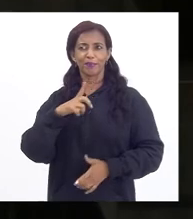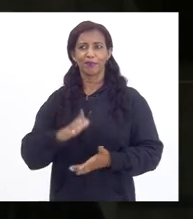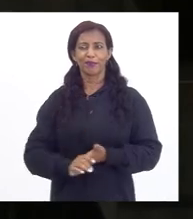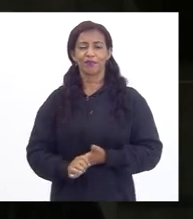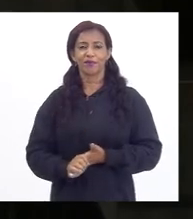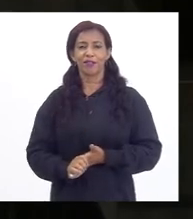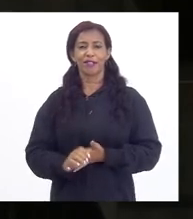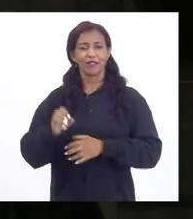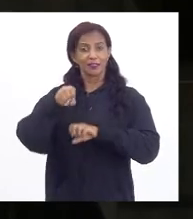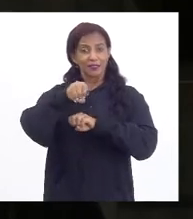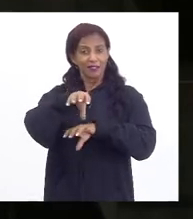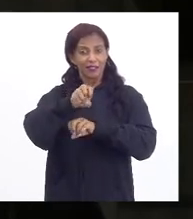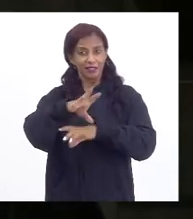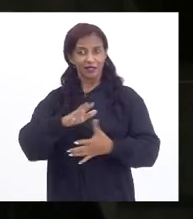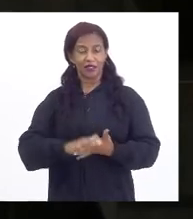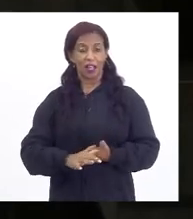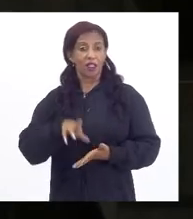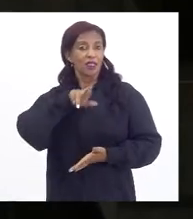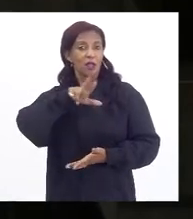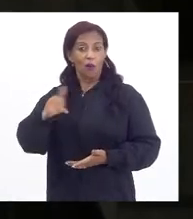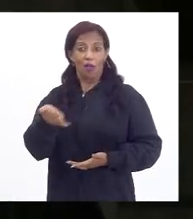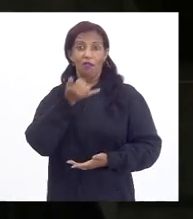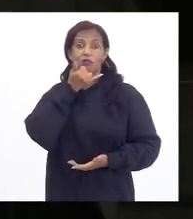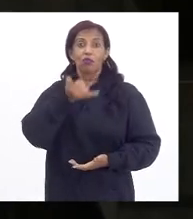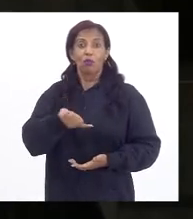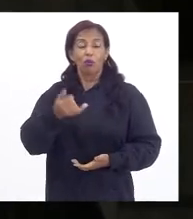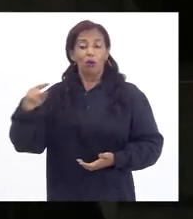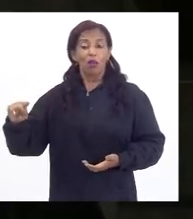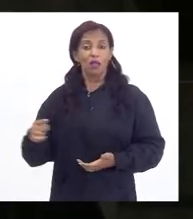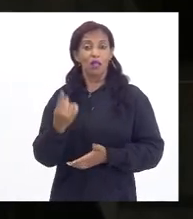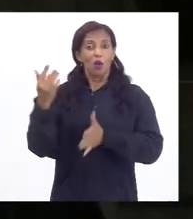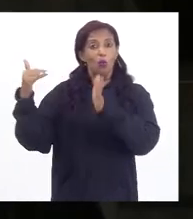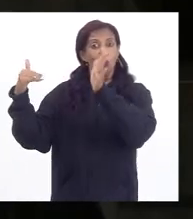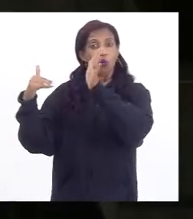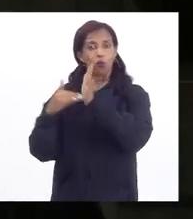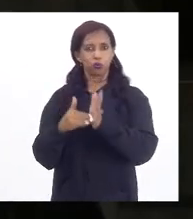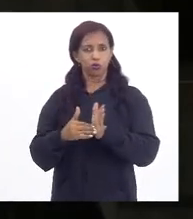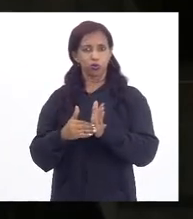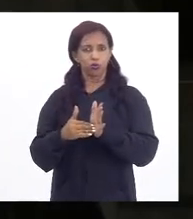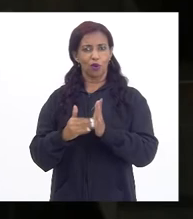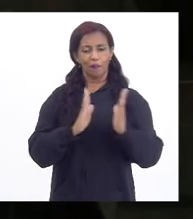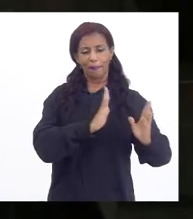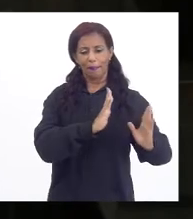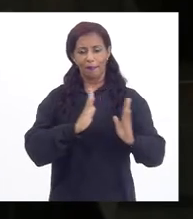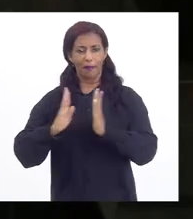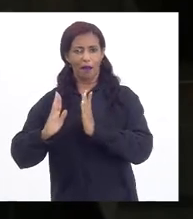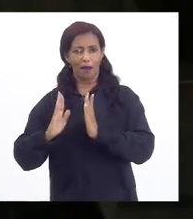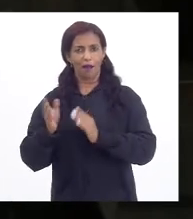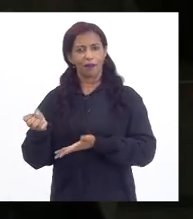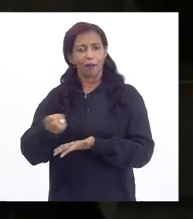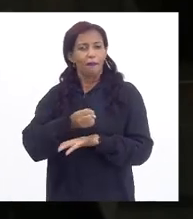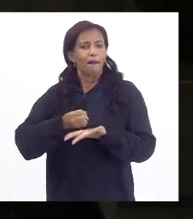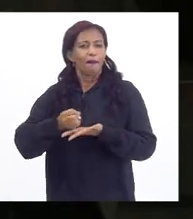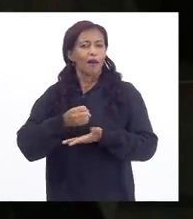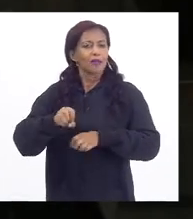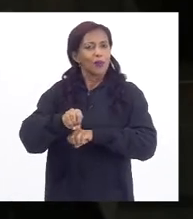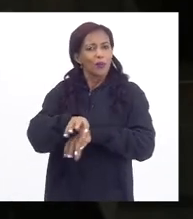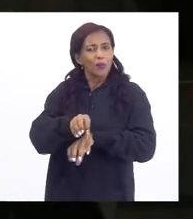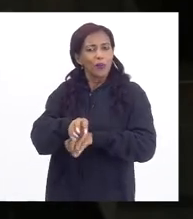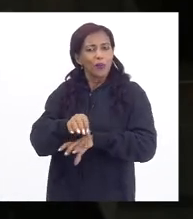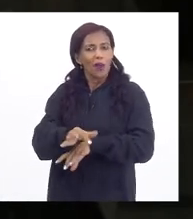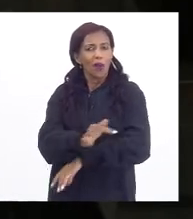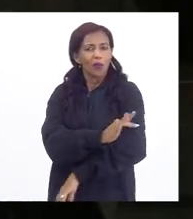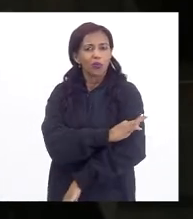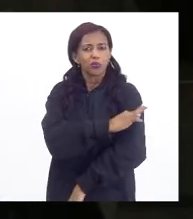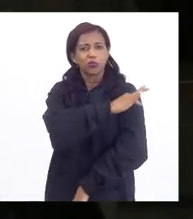aparelho escolar brasileiro. Aliás, não é à toa que ele é a última etapa da chamada educação básica, que começa na educação